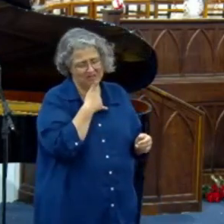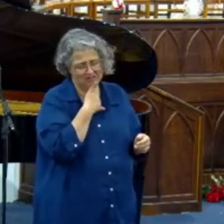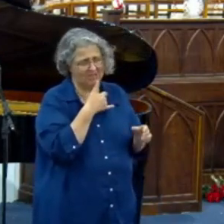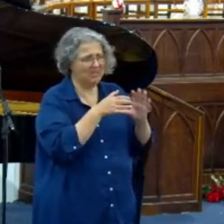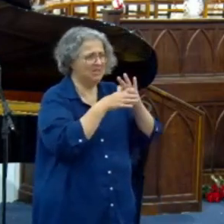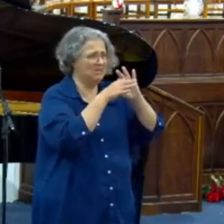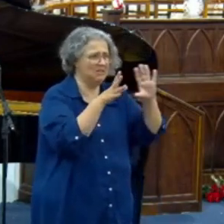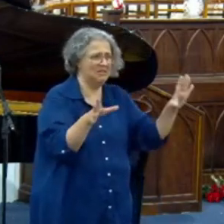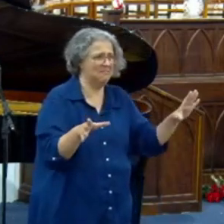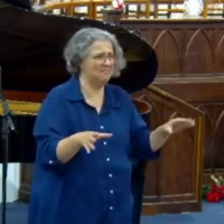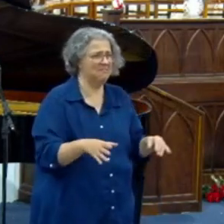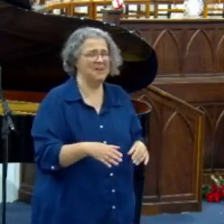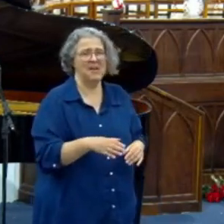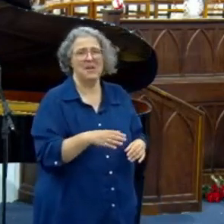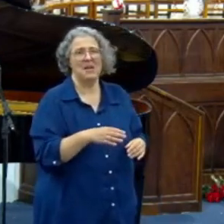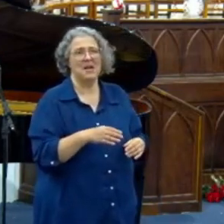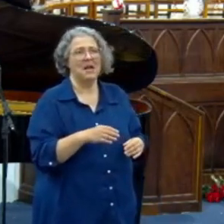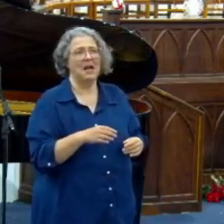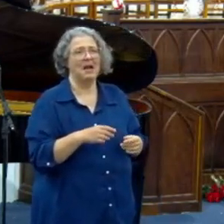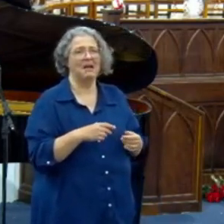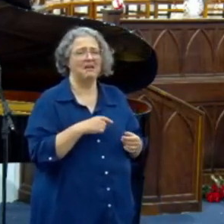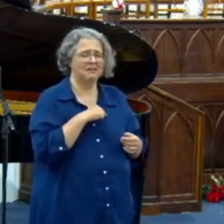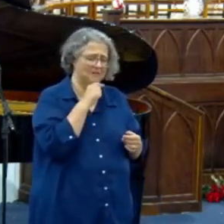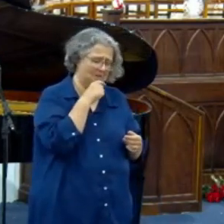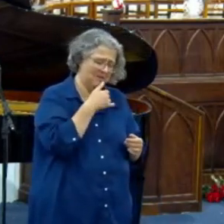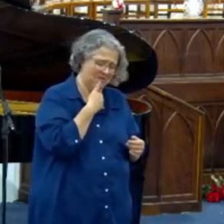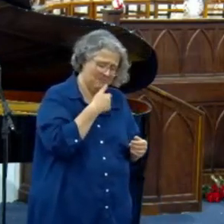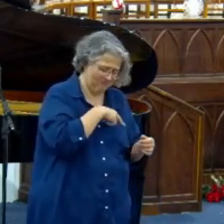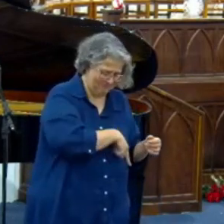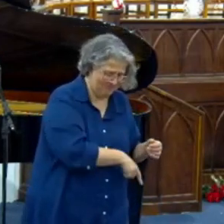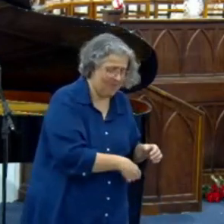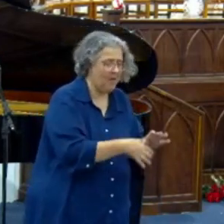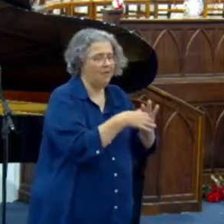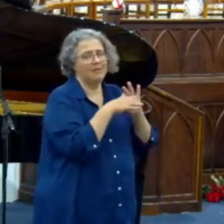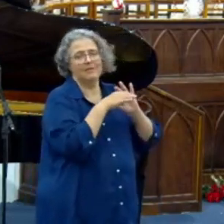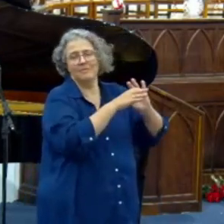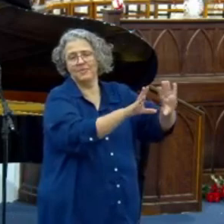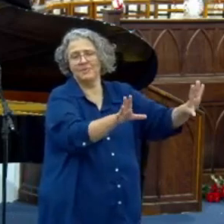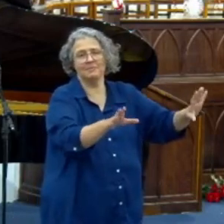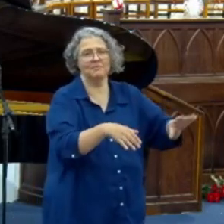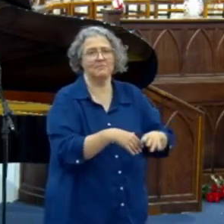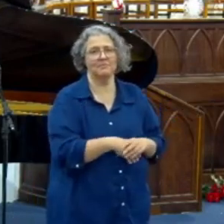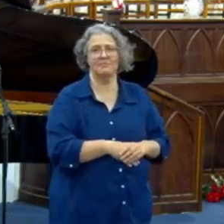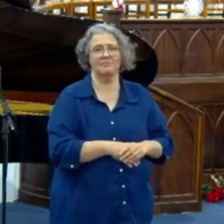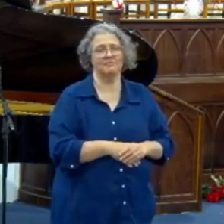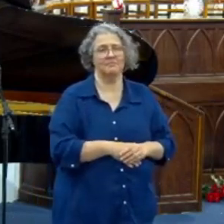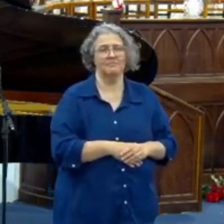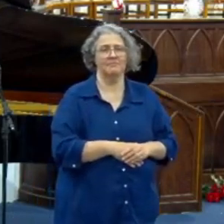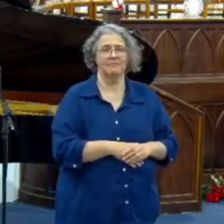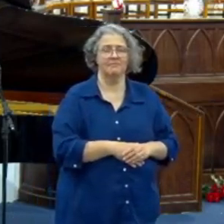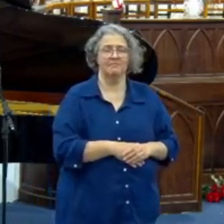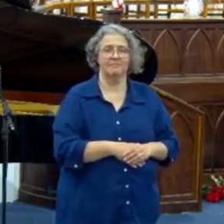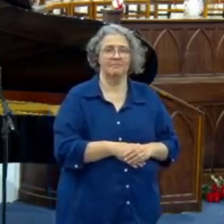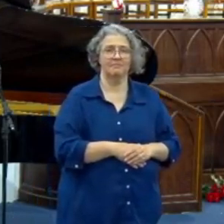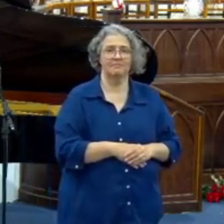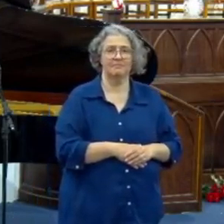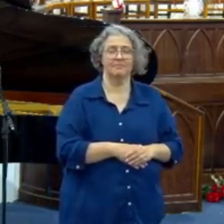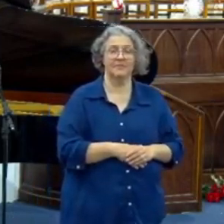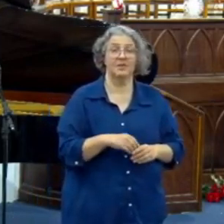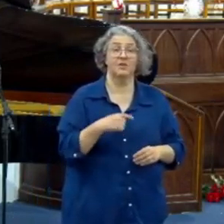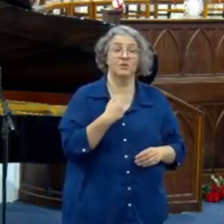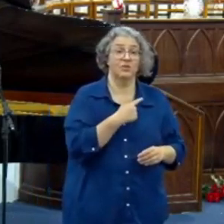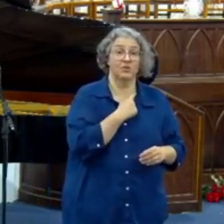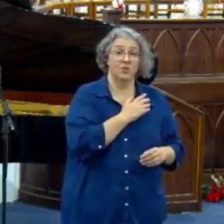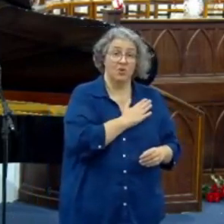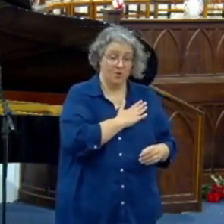Esse Jonathan Edwards. Pink, um outro estudioso, Arthur W. Pink, fala assim: se nosso coração